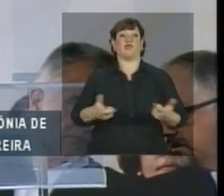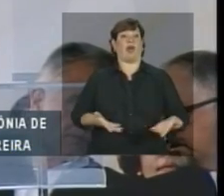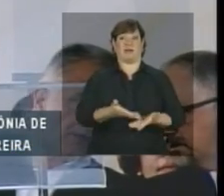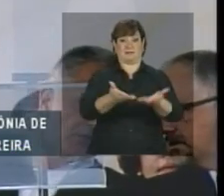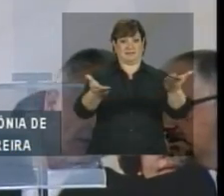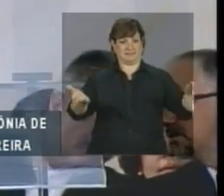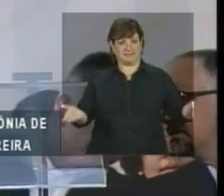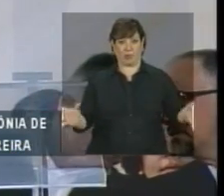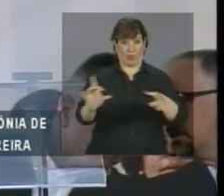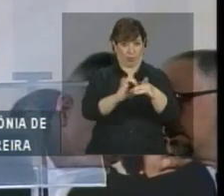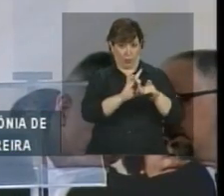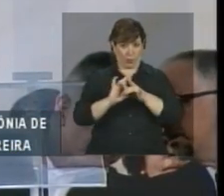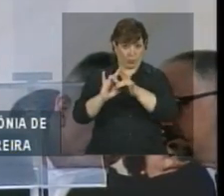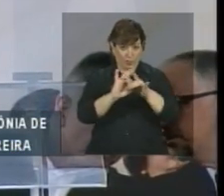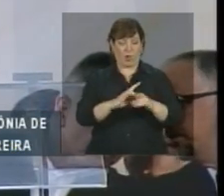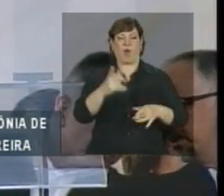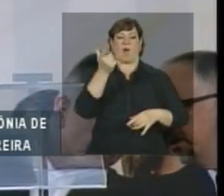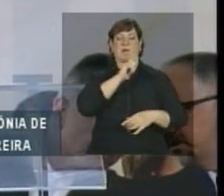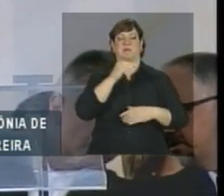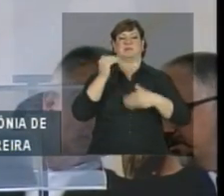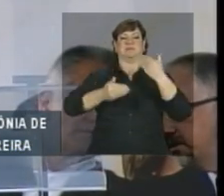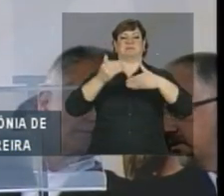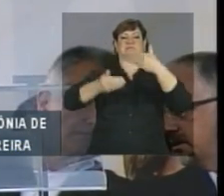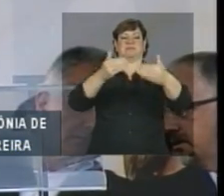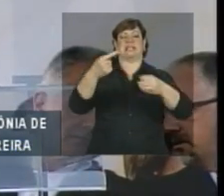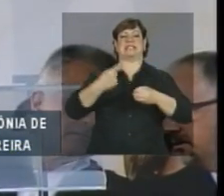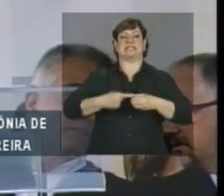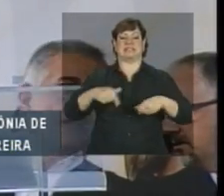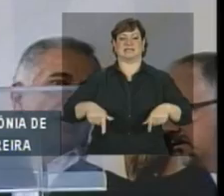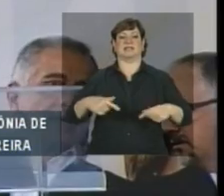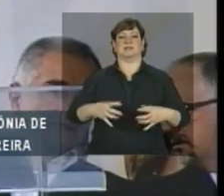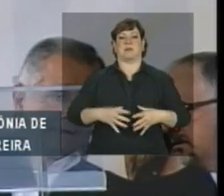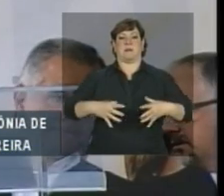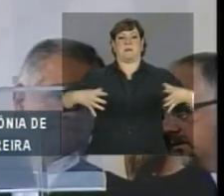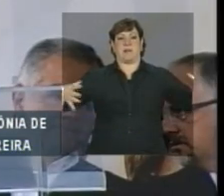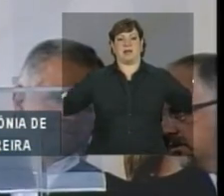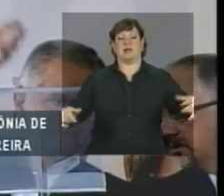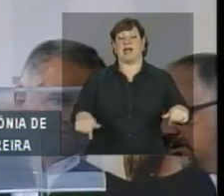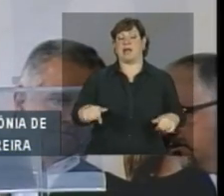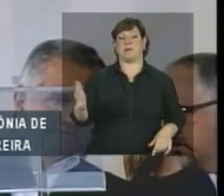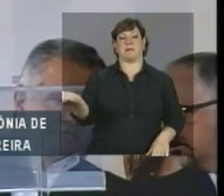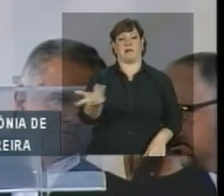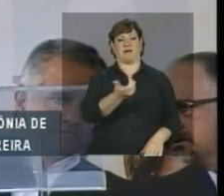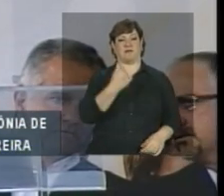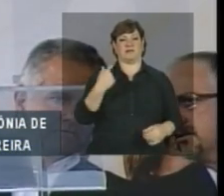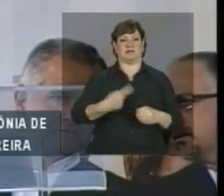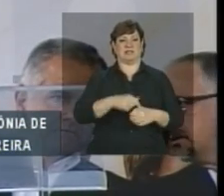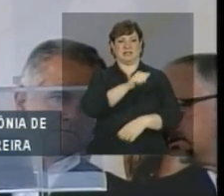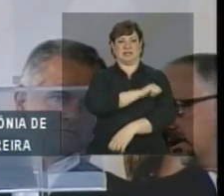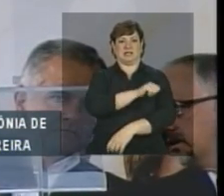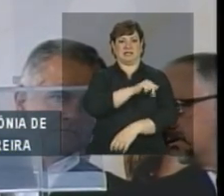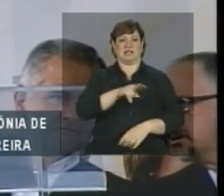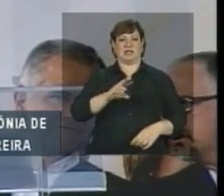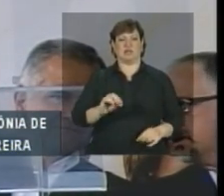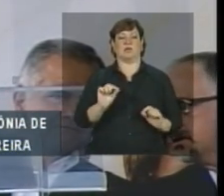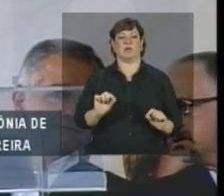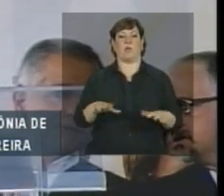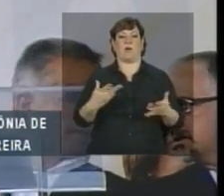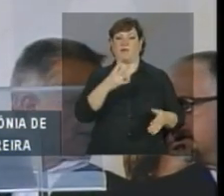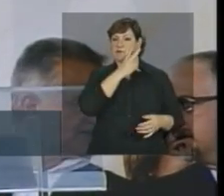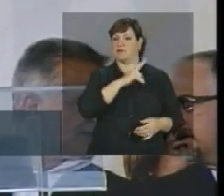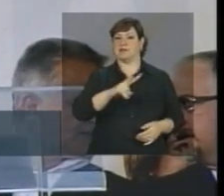disso? É o que nós estamos vendo, a cidade crescendo, essa cidade que já é maravilhosa, para onde a gente olha. E